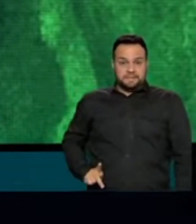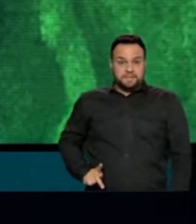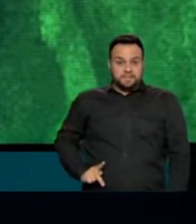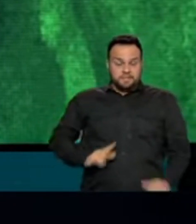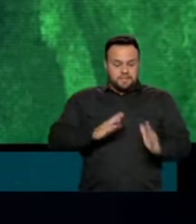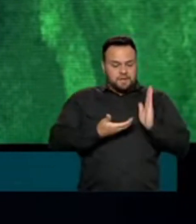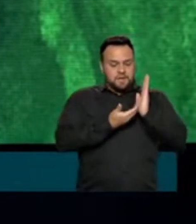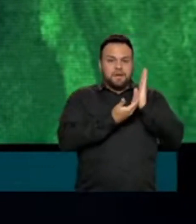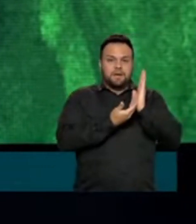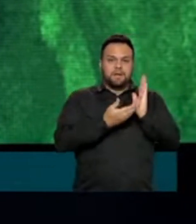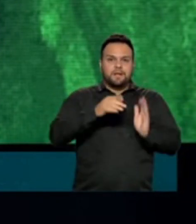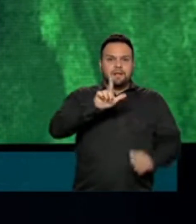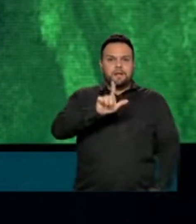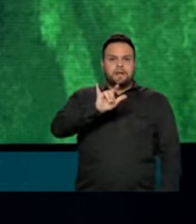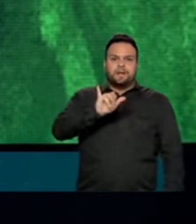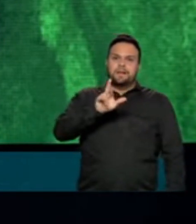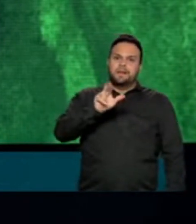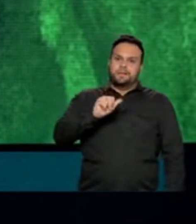Lira.